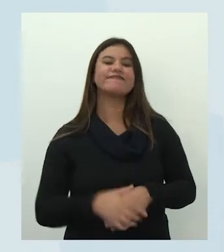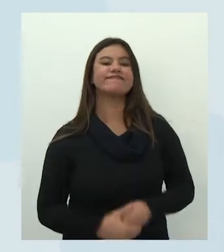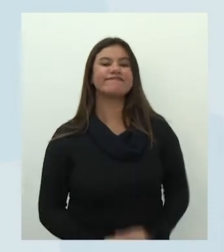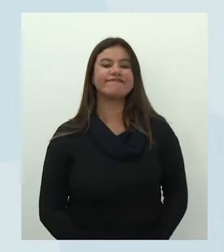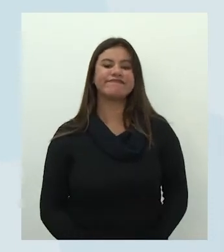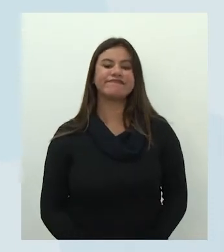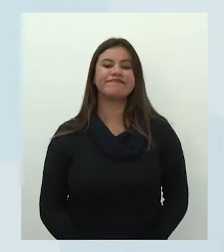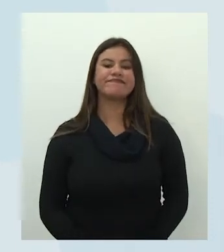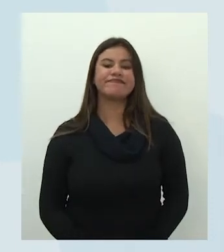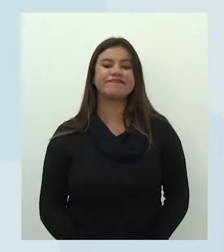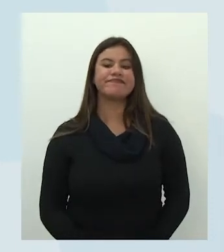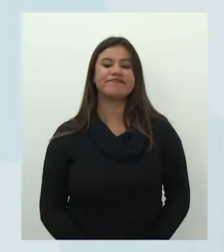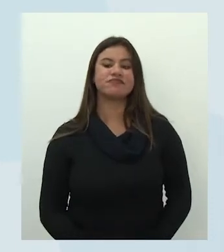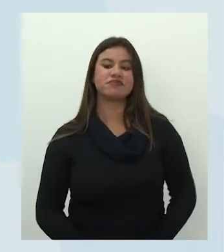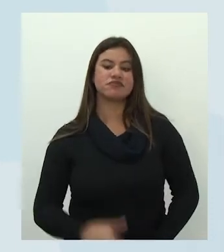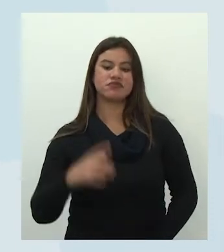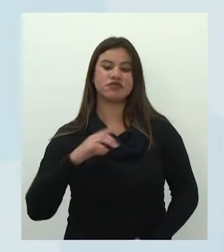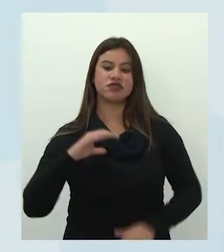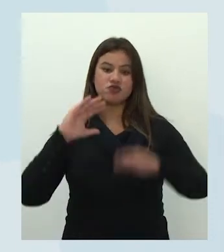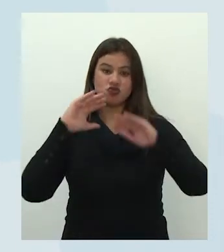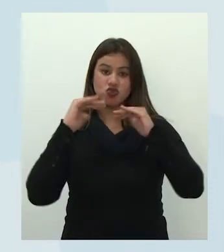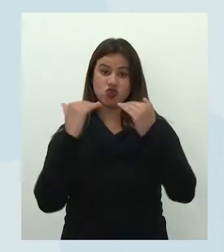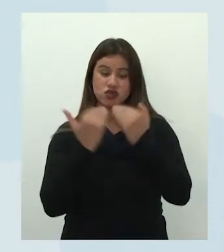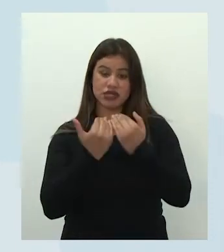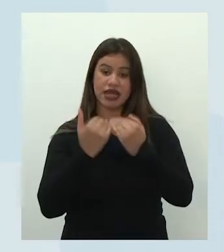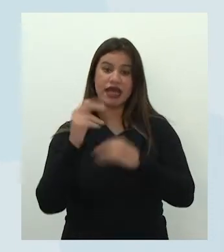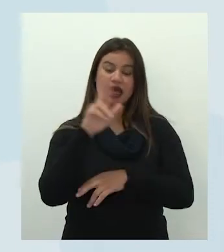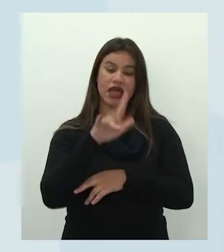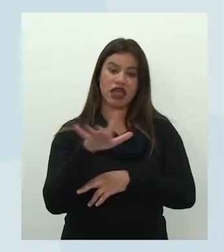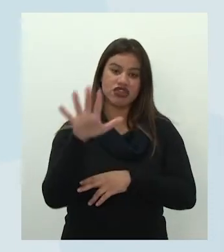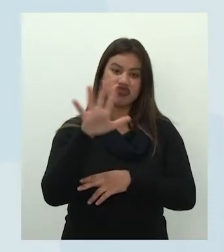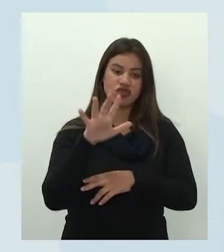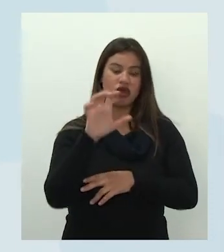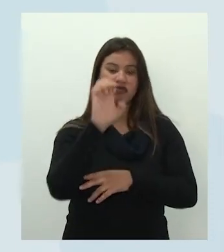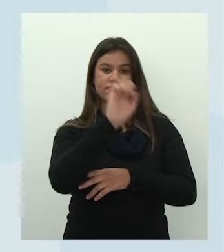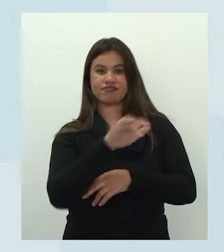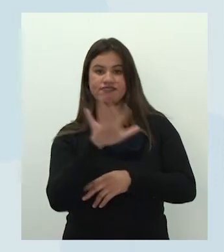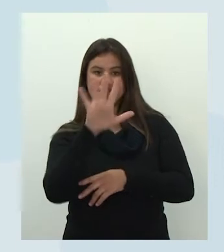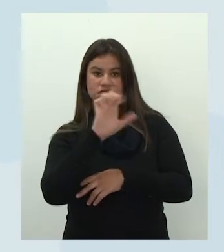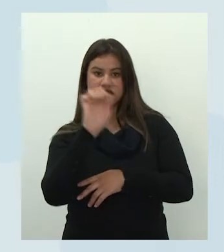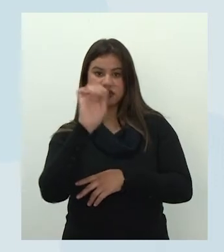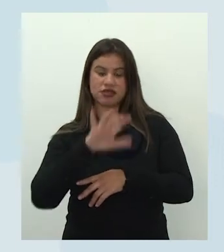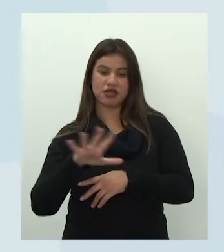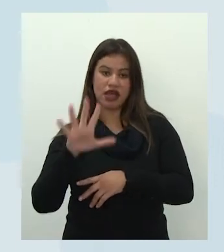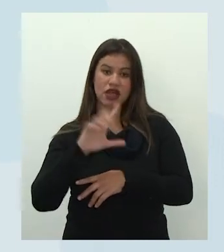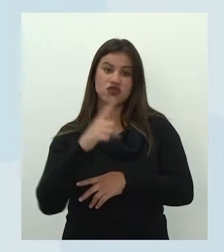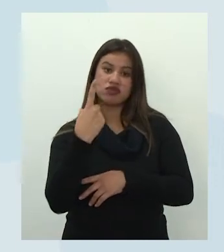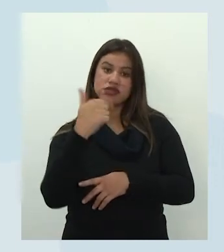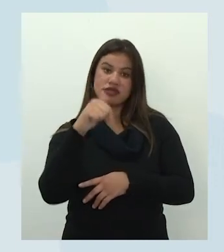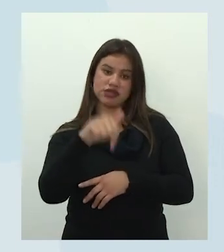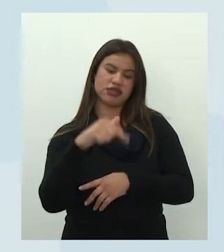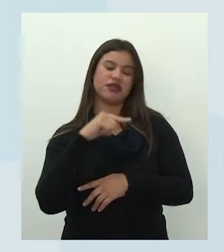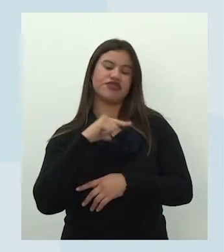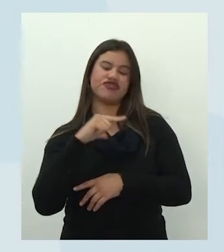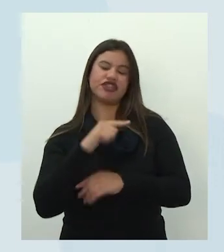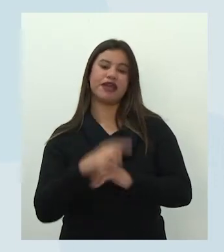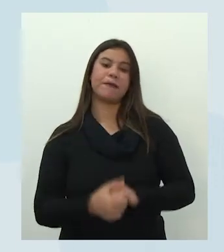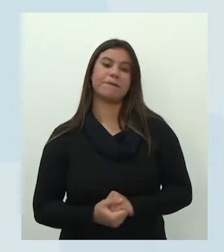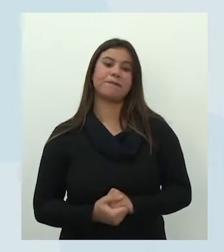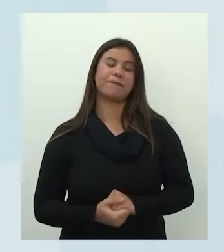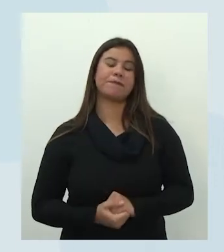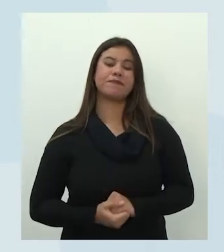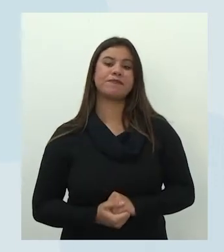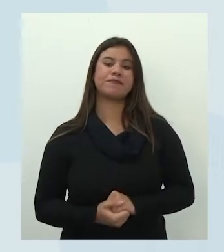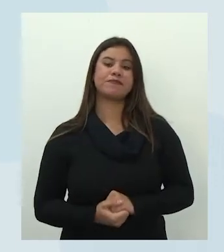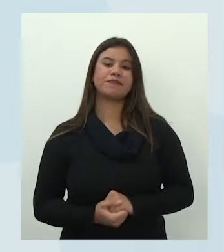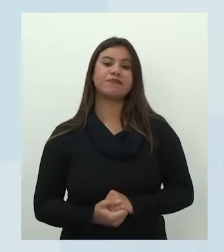as sociedades em várias regionais, em vários estados, são 17 estados que tem, e tem